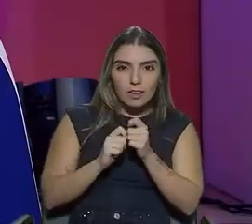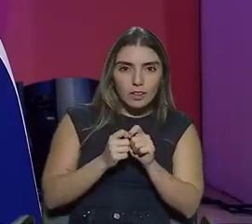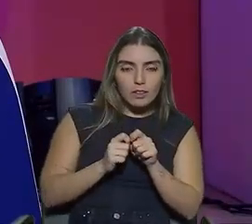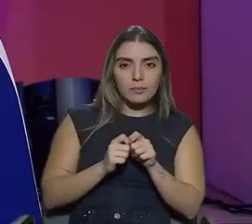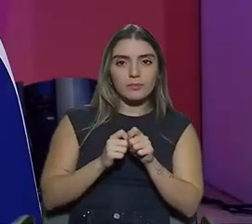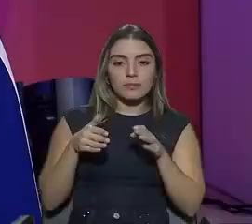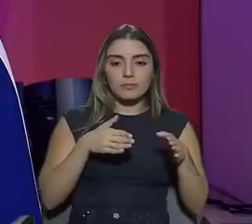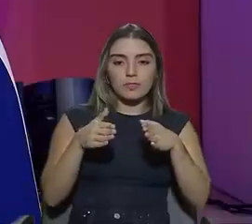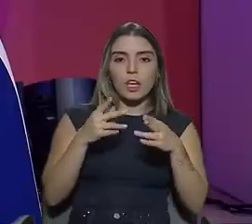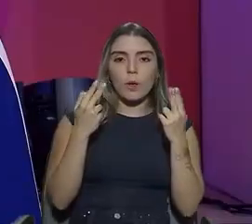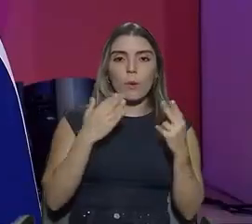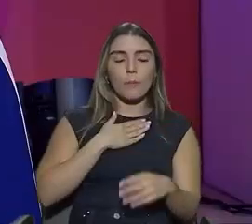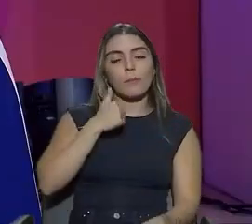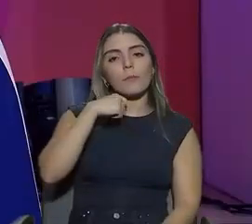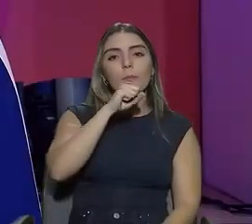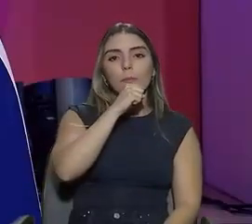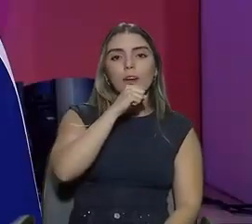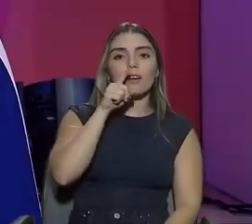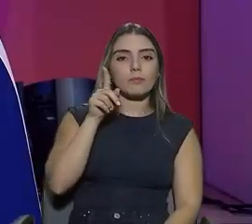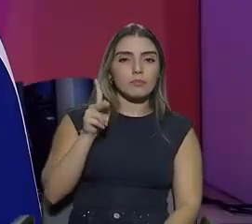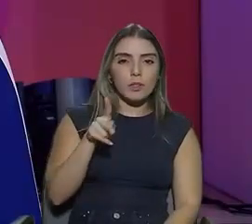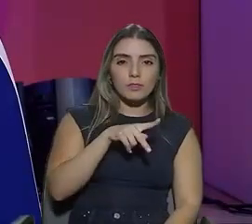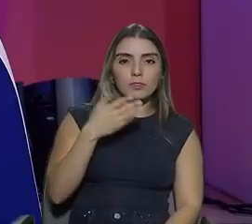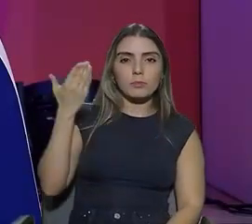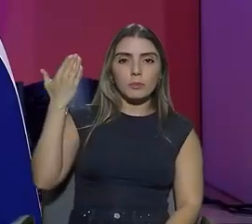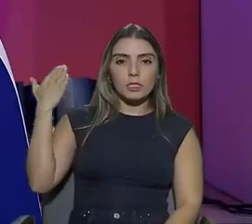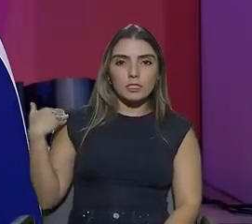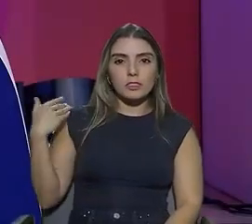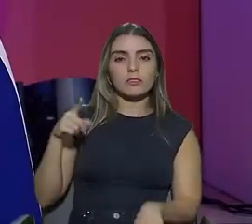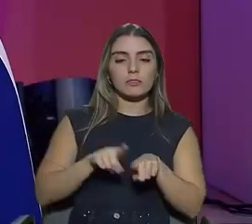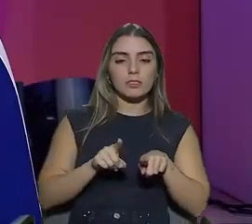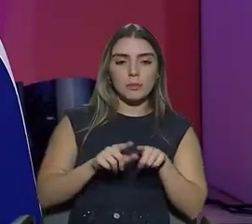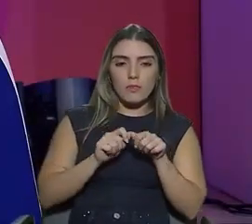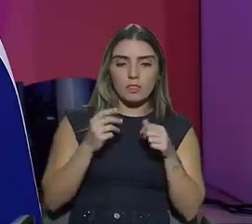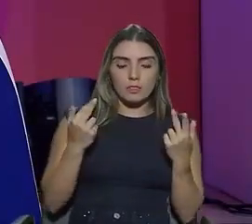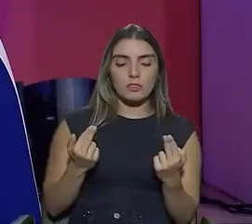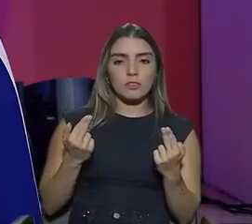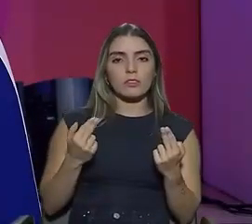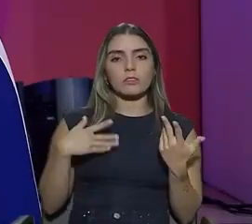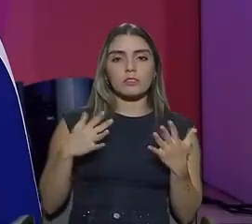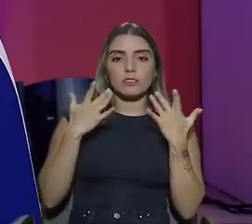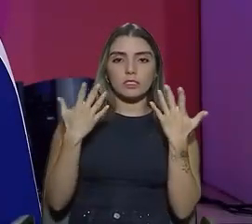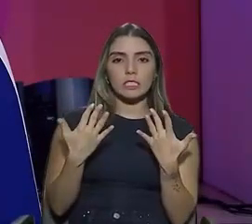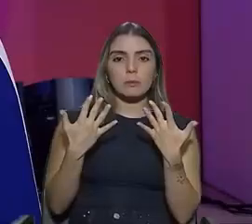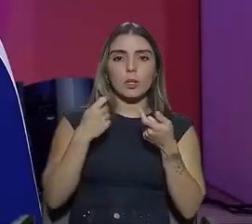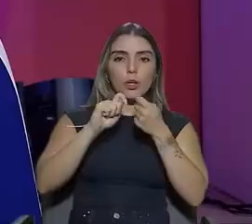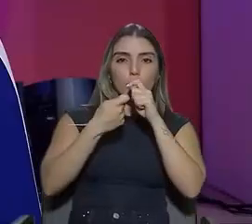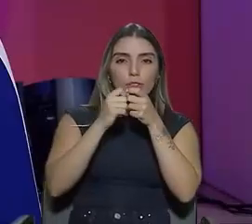professora, então essas mãos, né, que constroem, que alimentam, que costura.